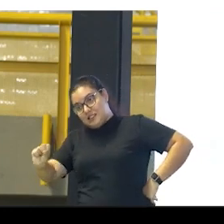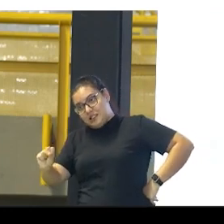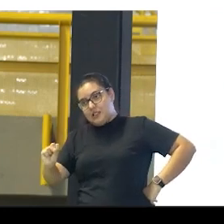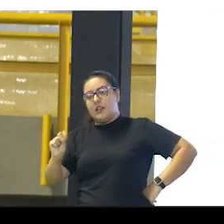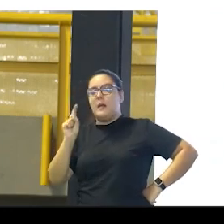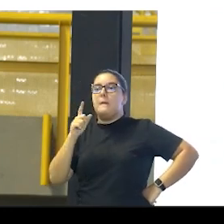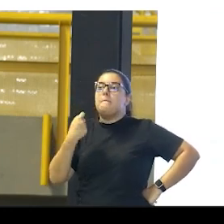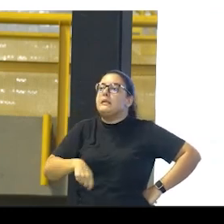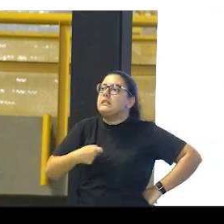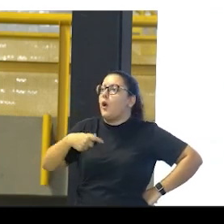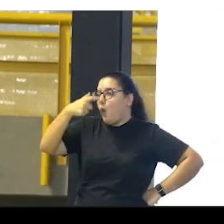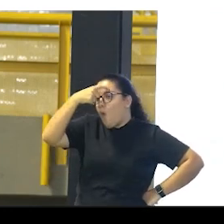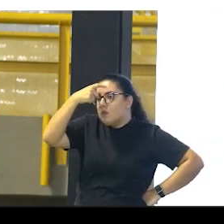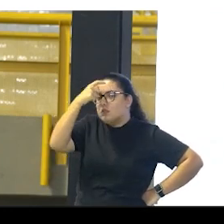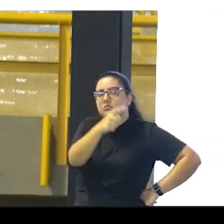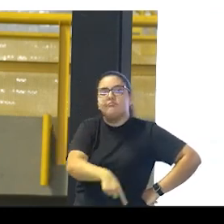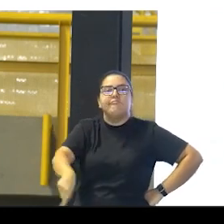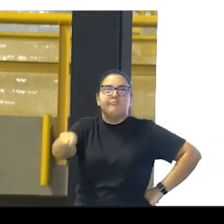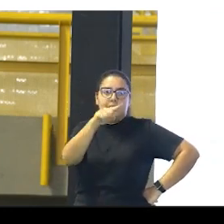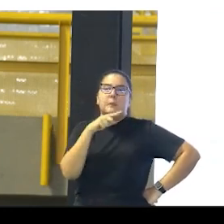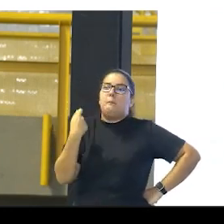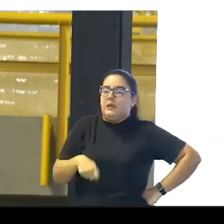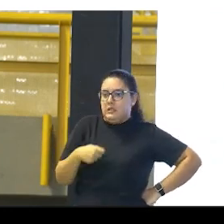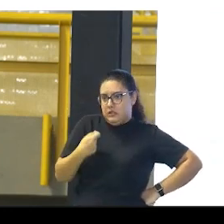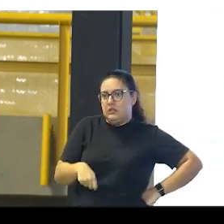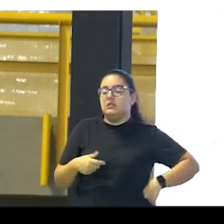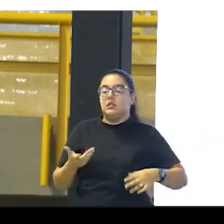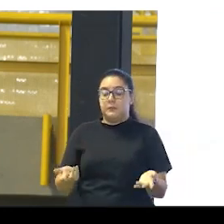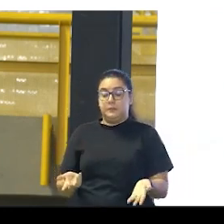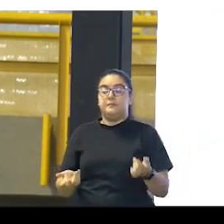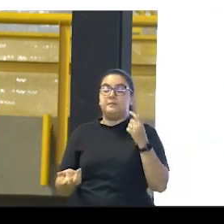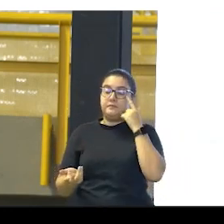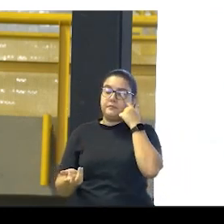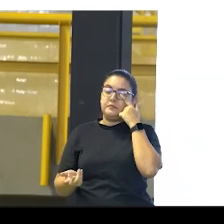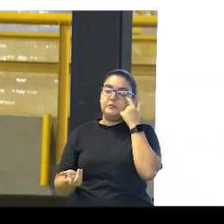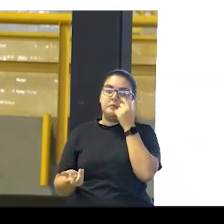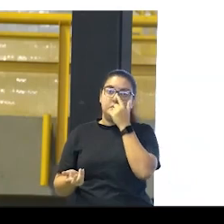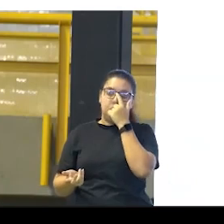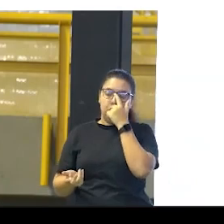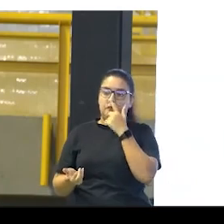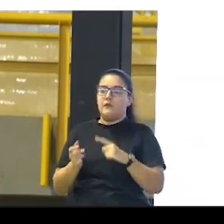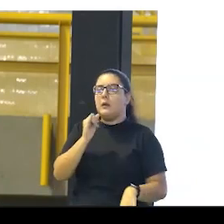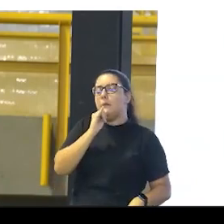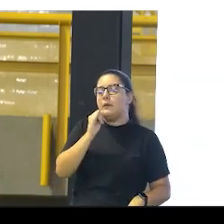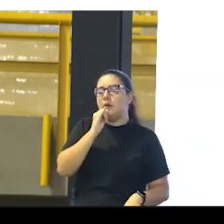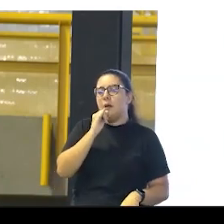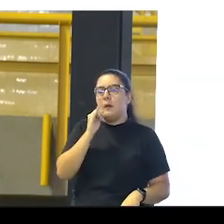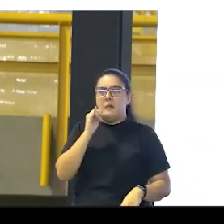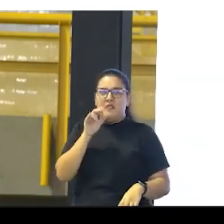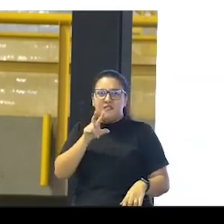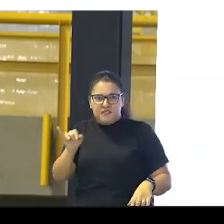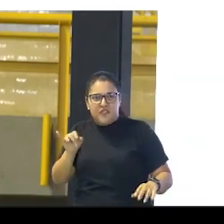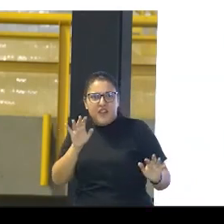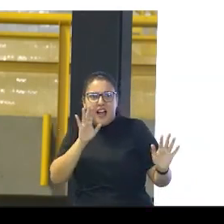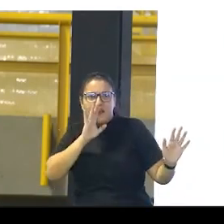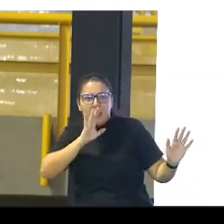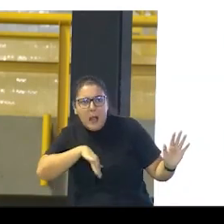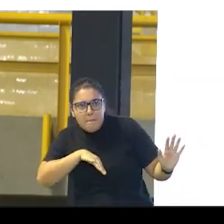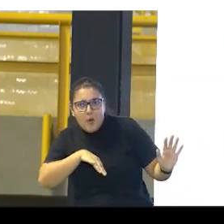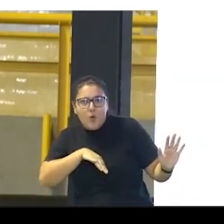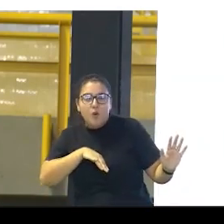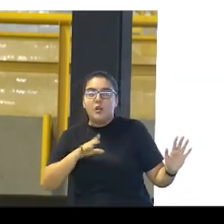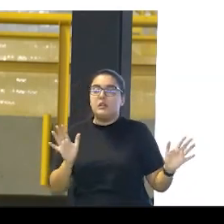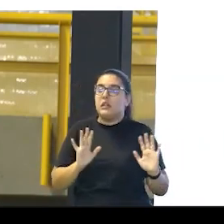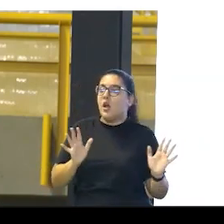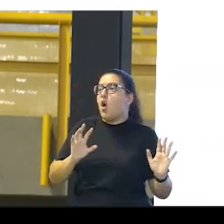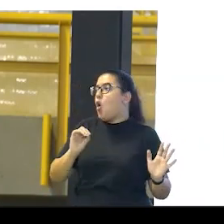de conscientização de todos nós. Tá? Não necessariamente pela sua esgotabilidade, não necessariamente pela